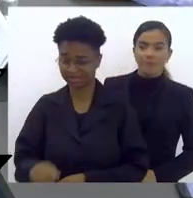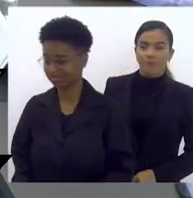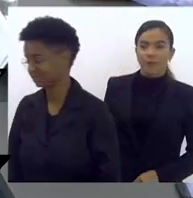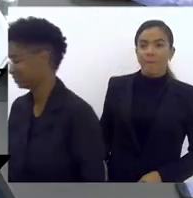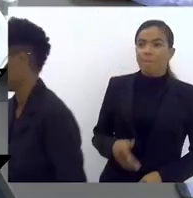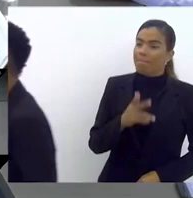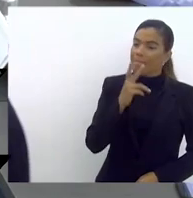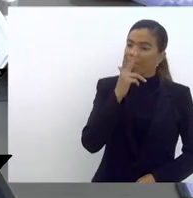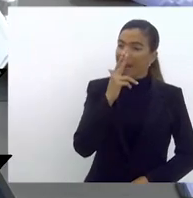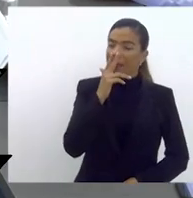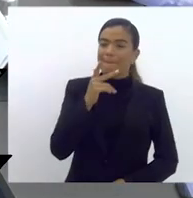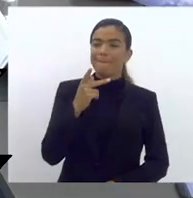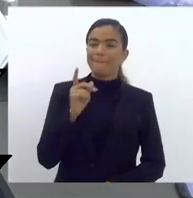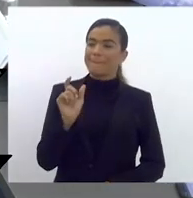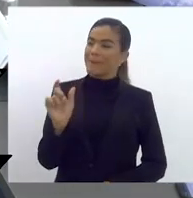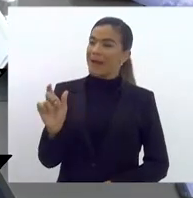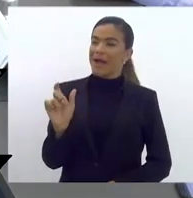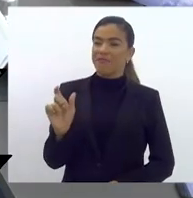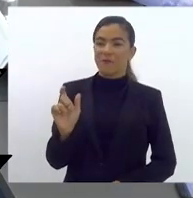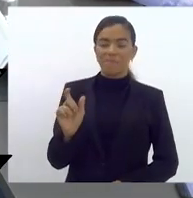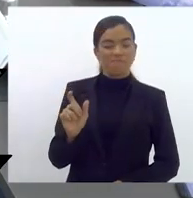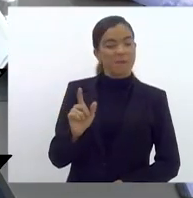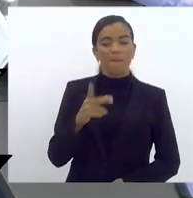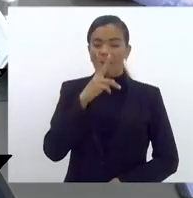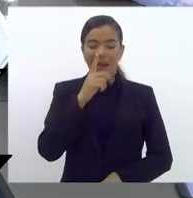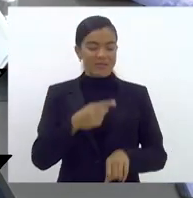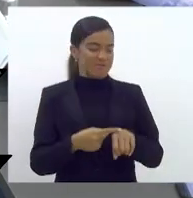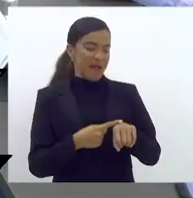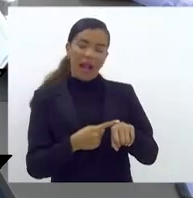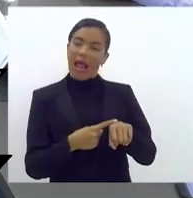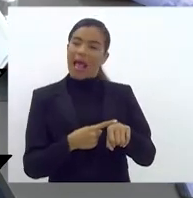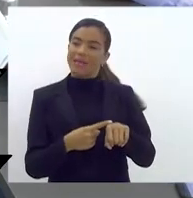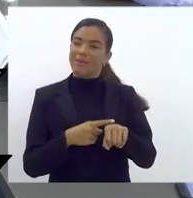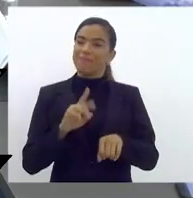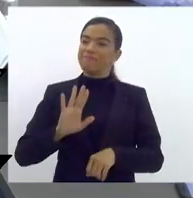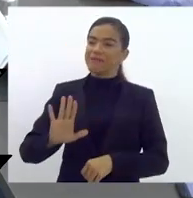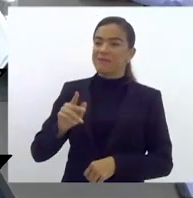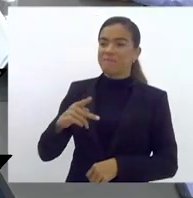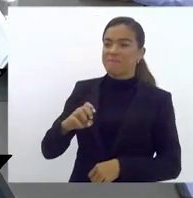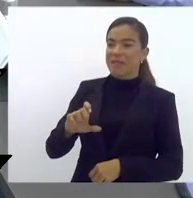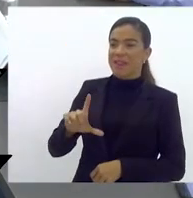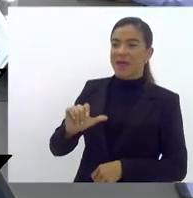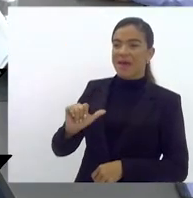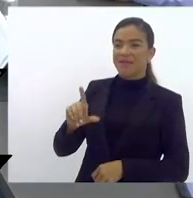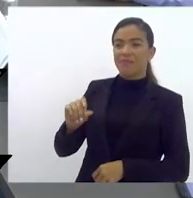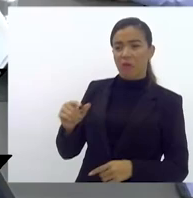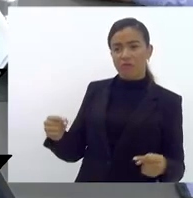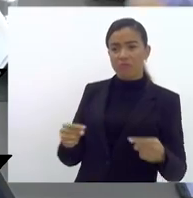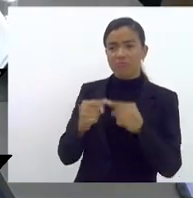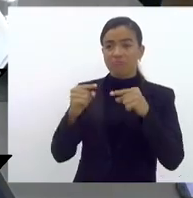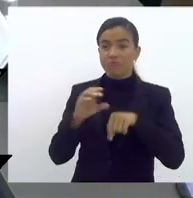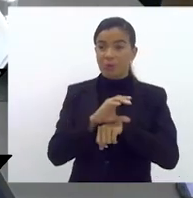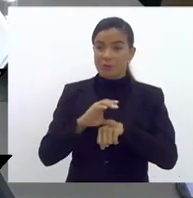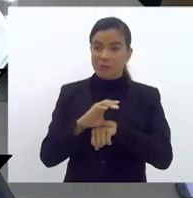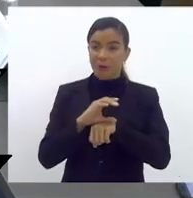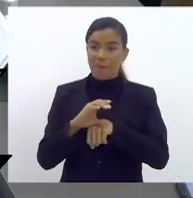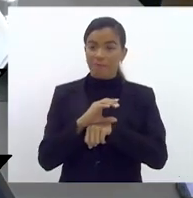eu que sou jogo mulher pelada sempre todos os domingos voltei pela constitucionalidade Presidente